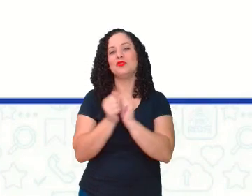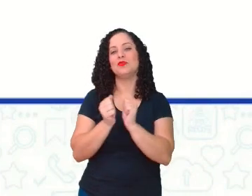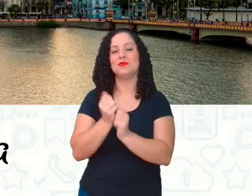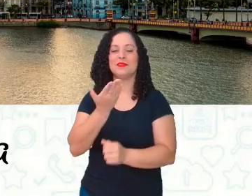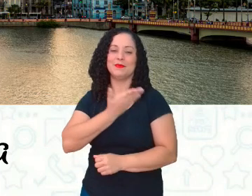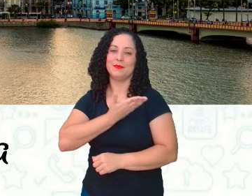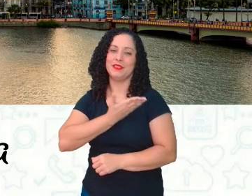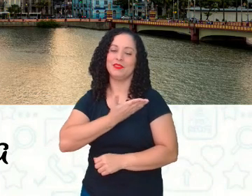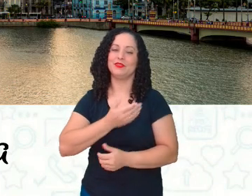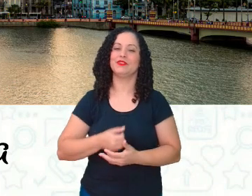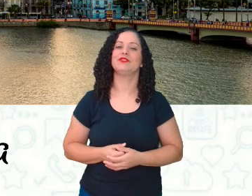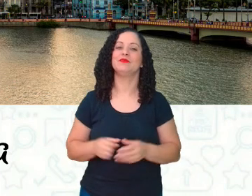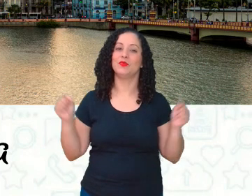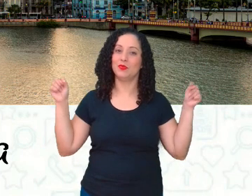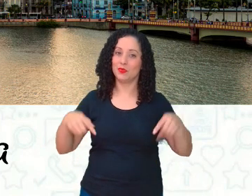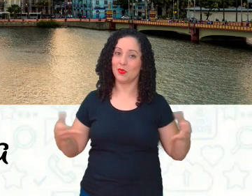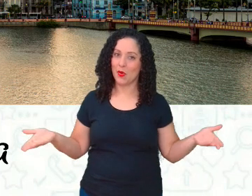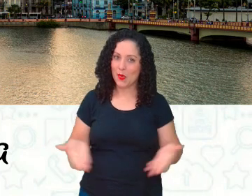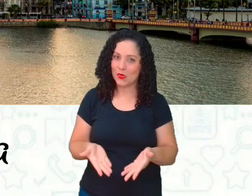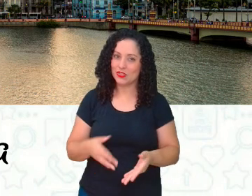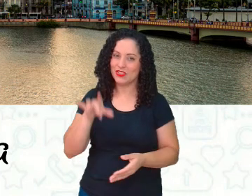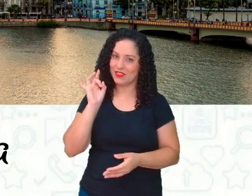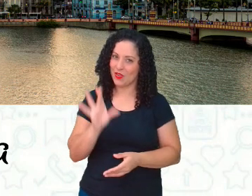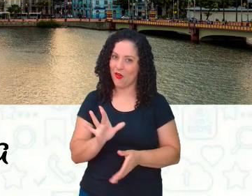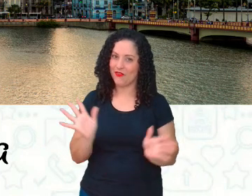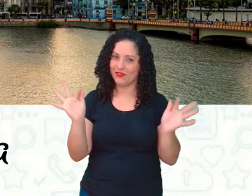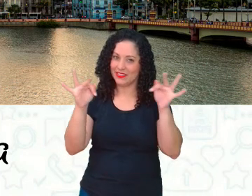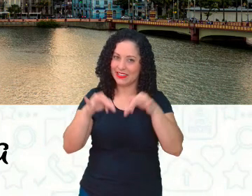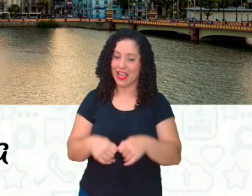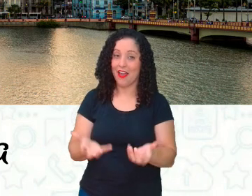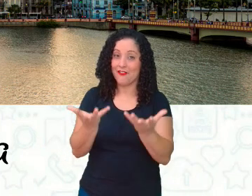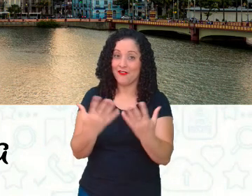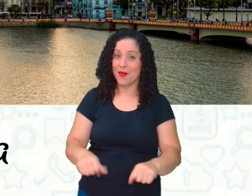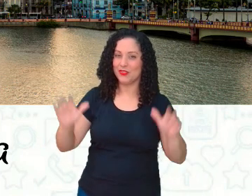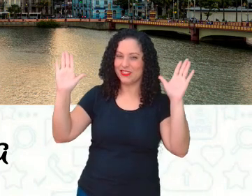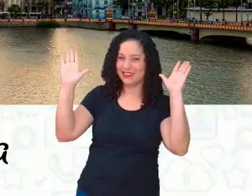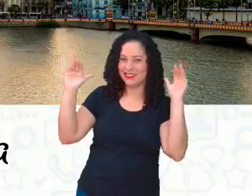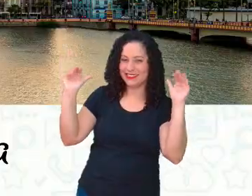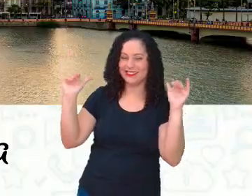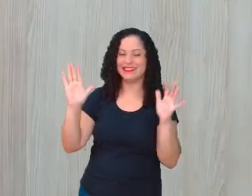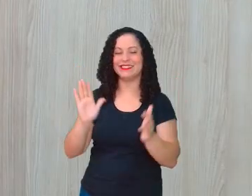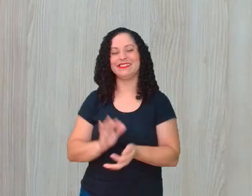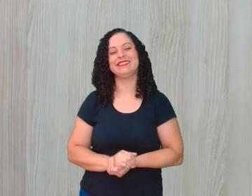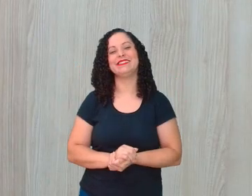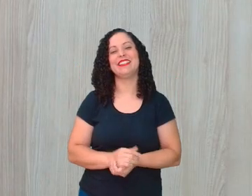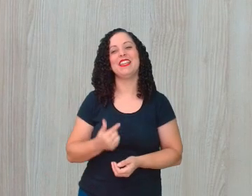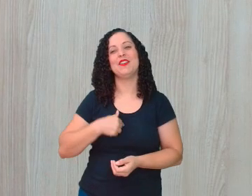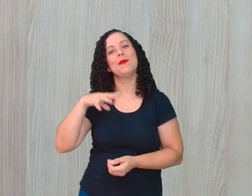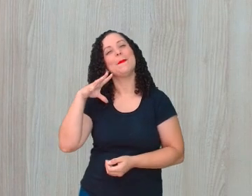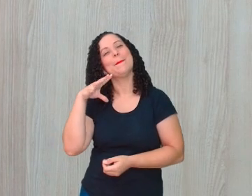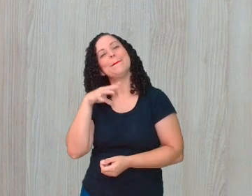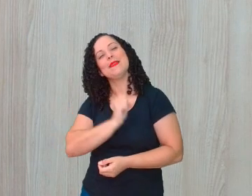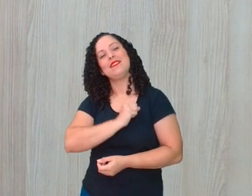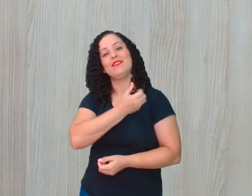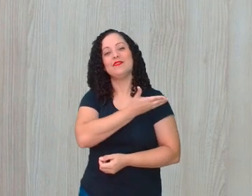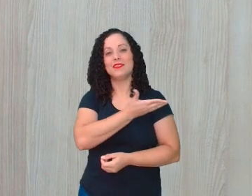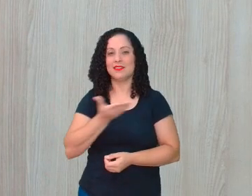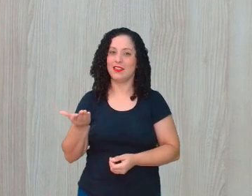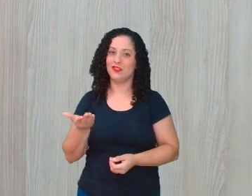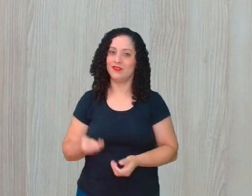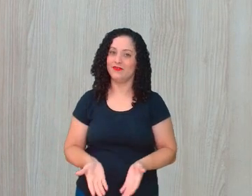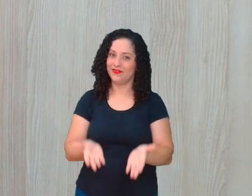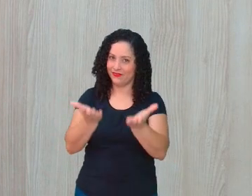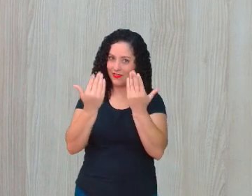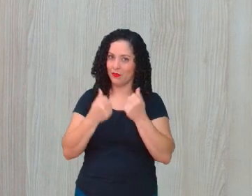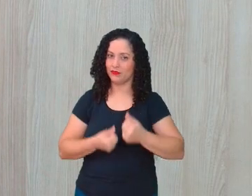colegas. Então, minha gente, por hoje é só. Vamos nos despedir, Gini? Ai, pessoal, eu amei vocês. Vamos lá,